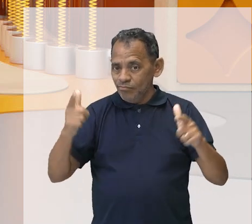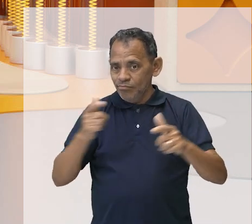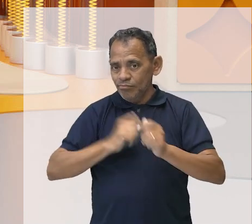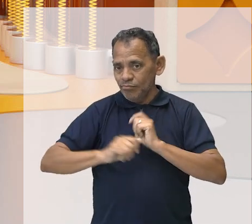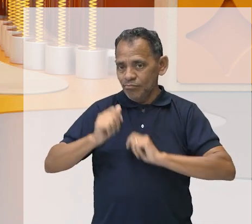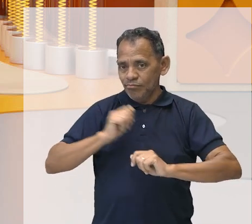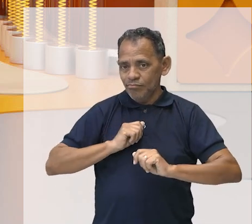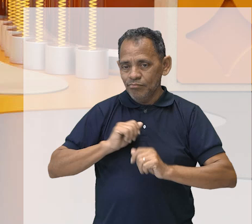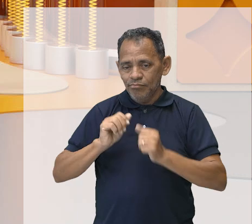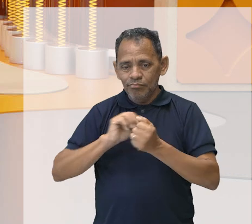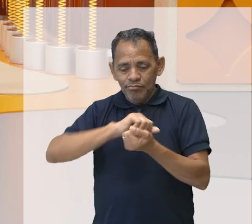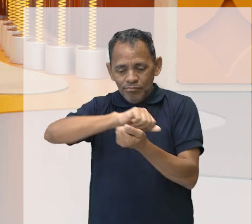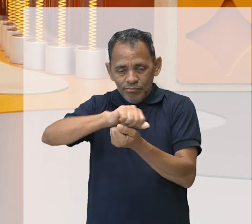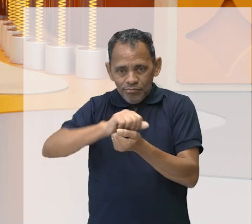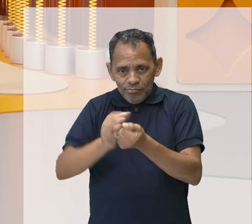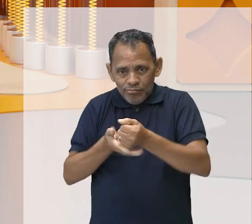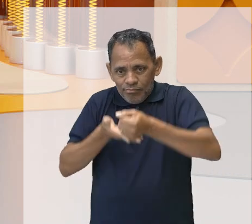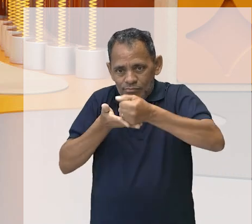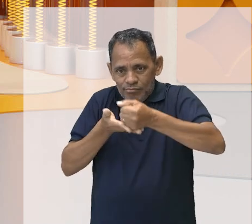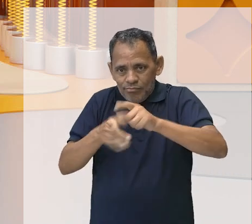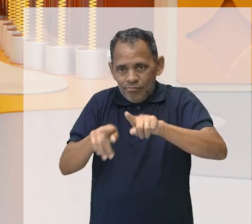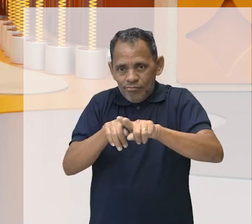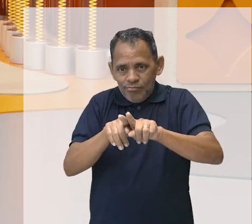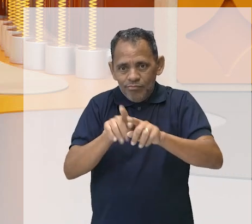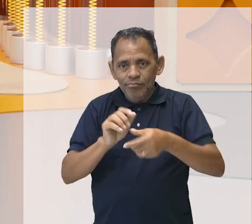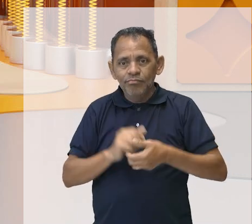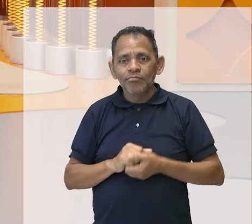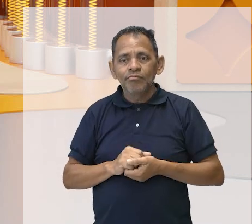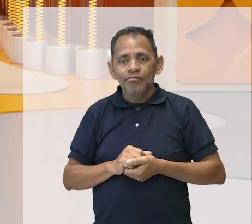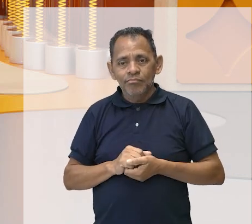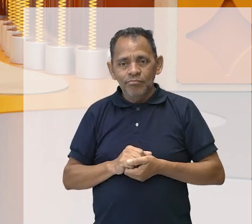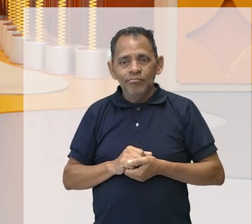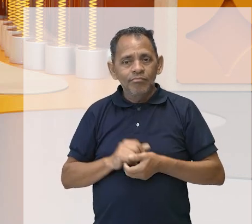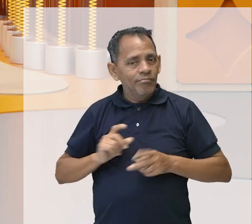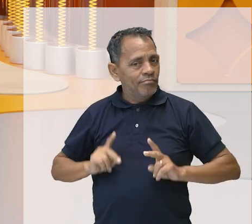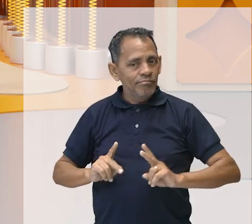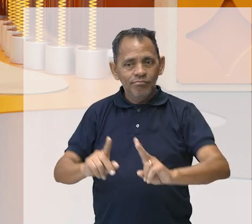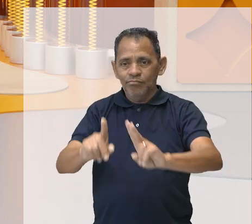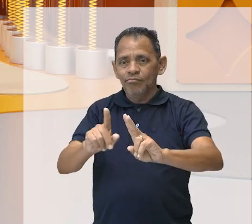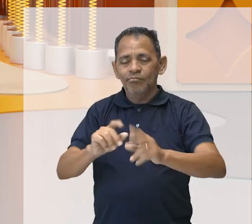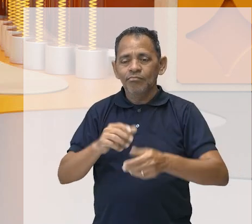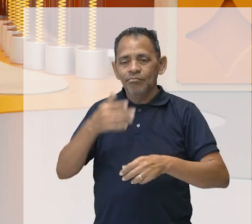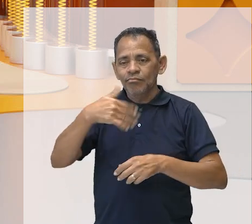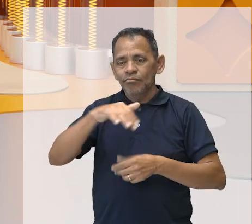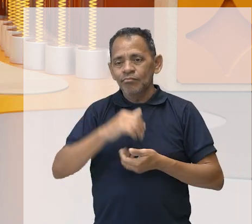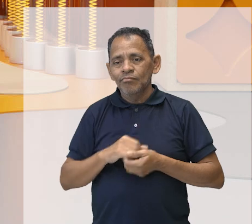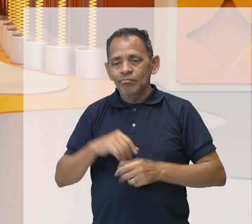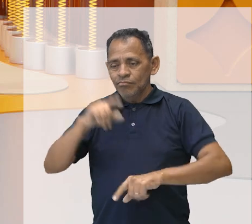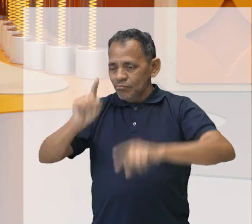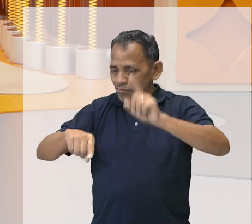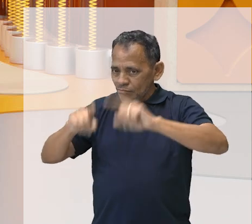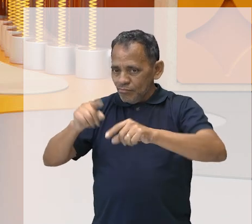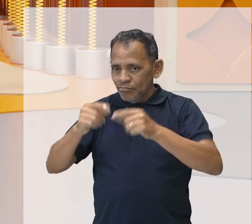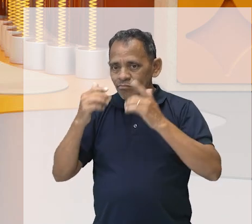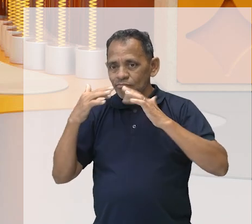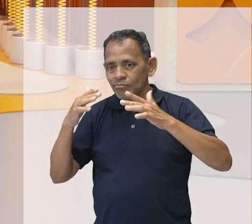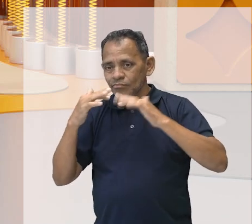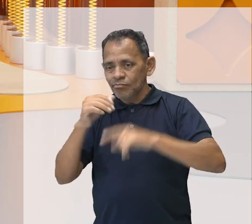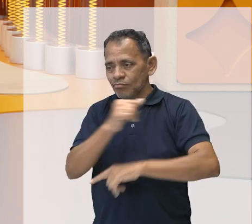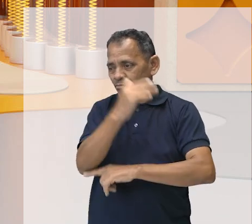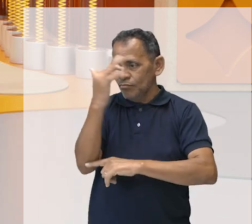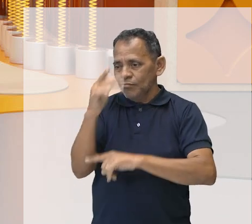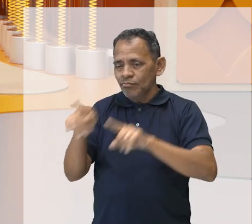sustentável, sempre lembrando, né, manter ali a parte dos recursos naturais com o valor, o dinheiro, o capital,